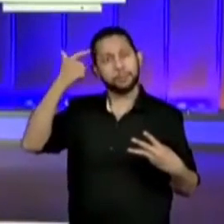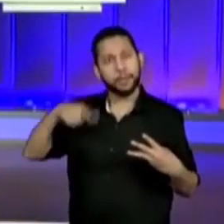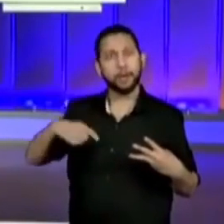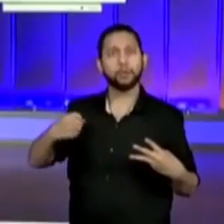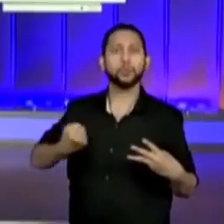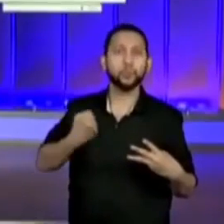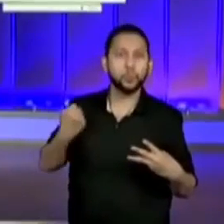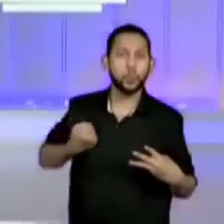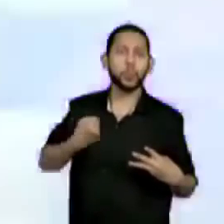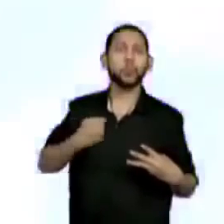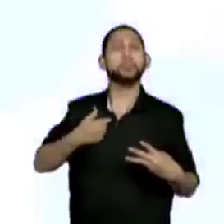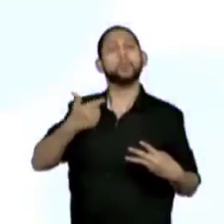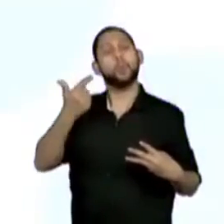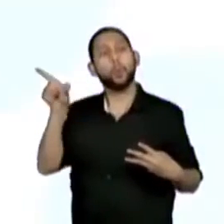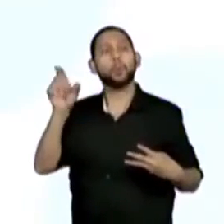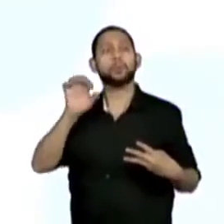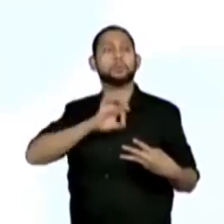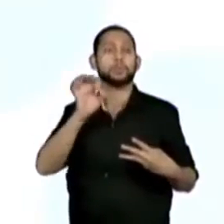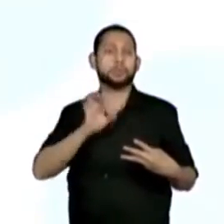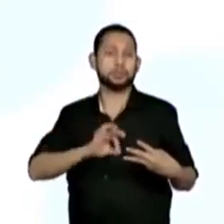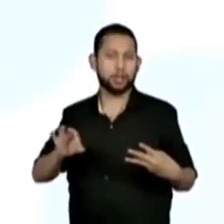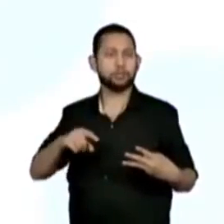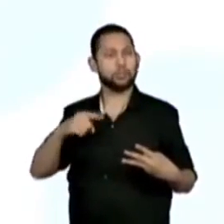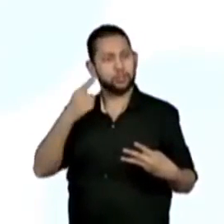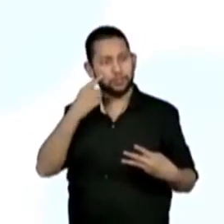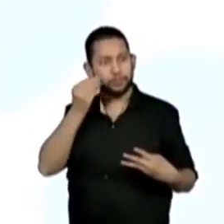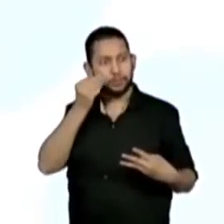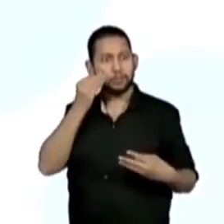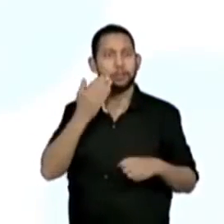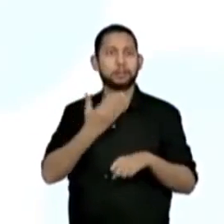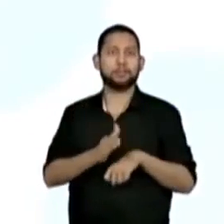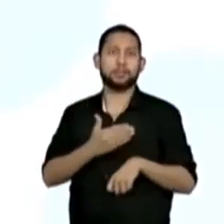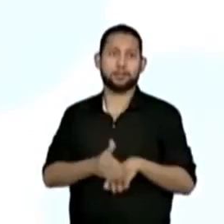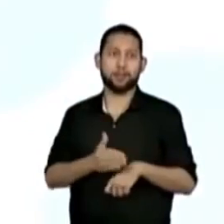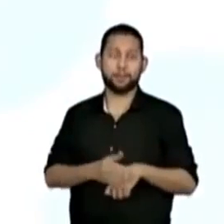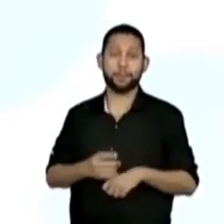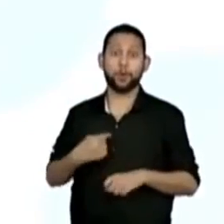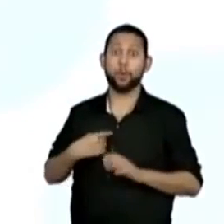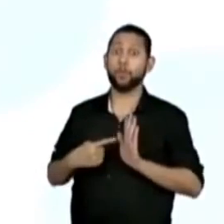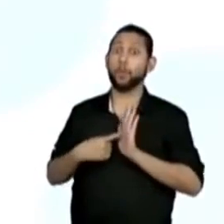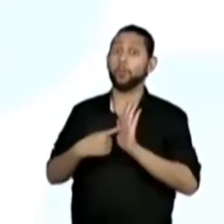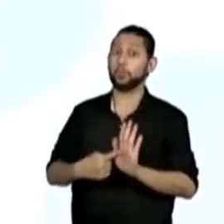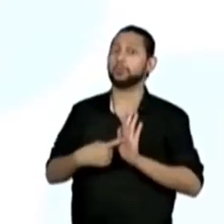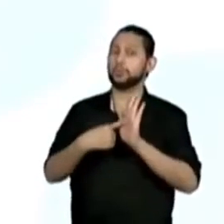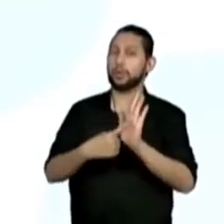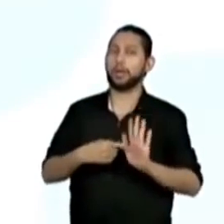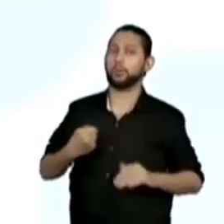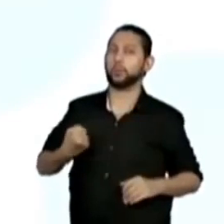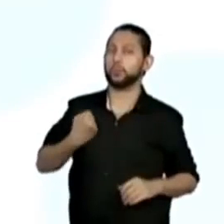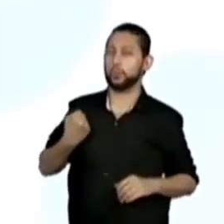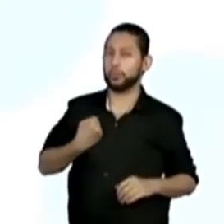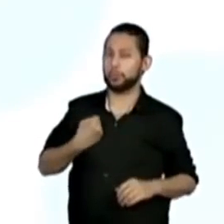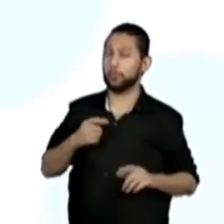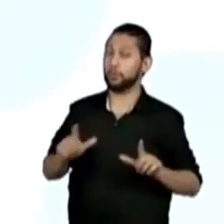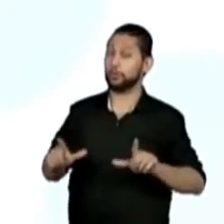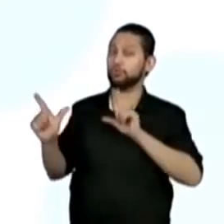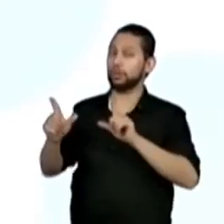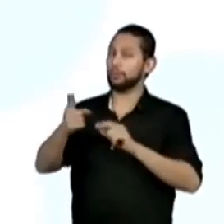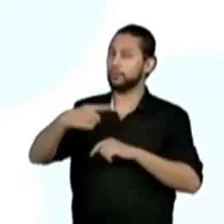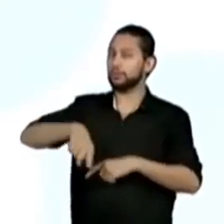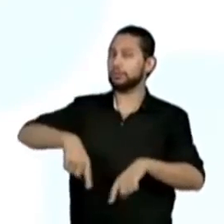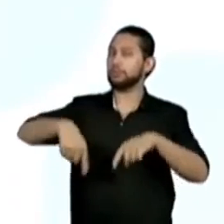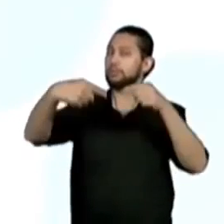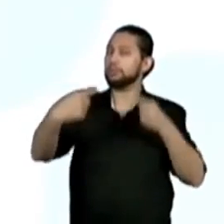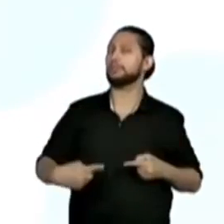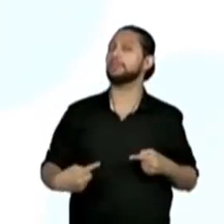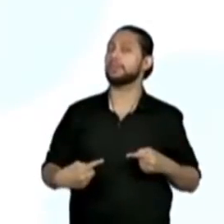números em algumas porcentagens observem eu vou apontar aqui alguns números e eu vou deixar até de desafio